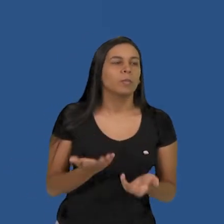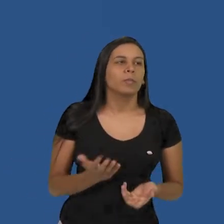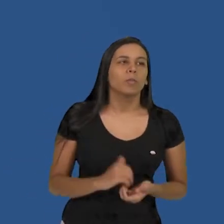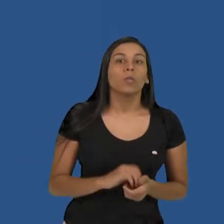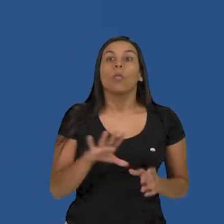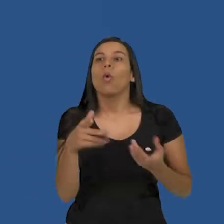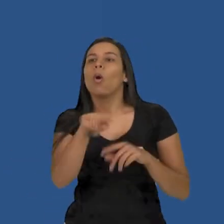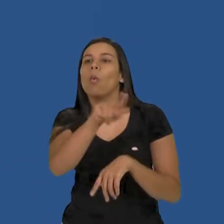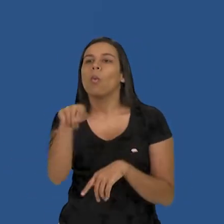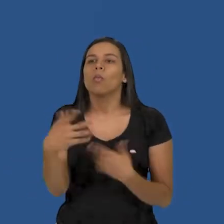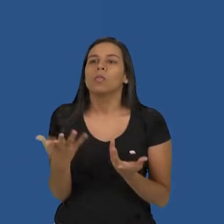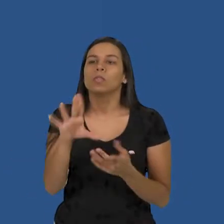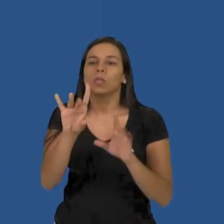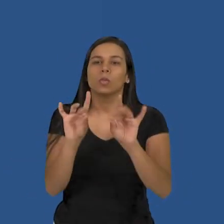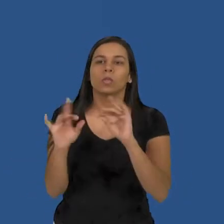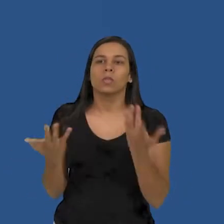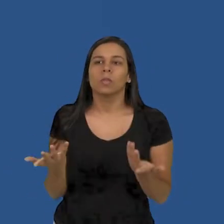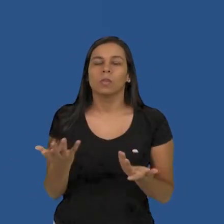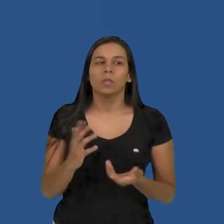Tempo.